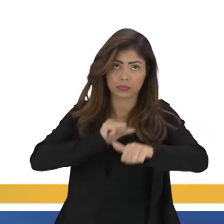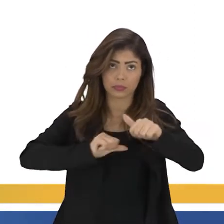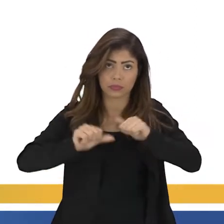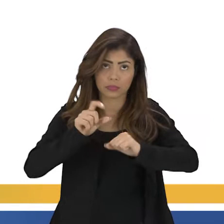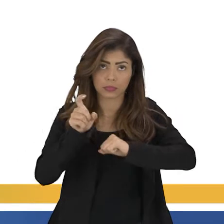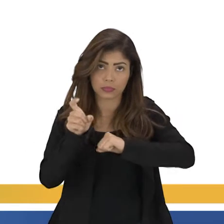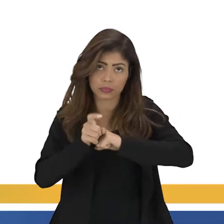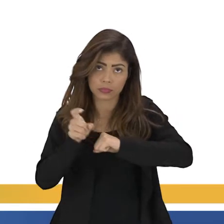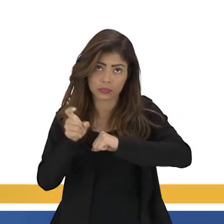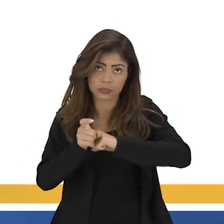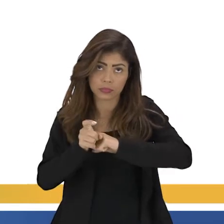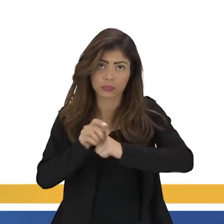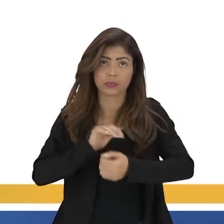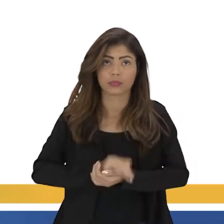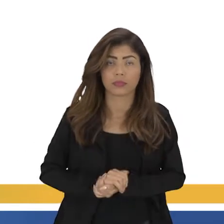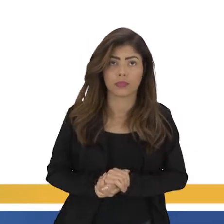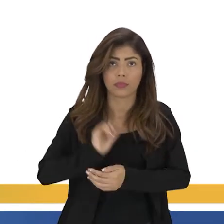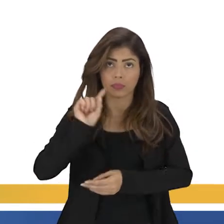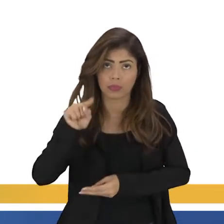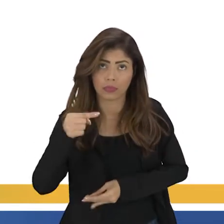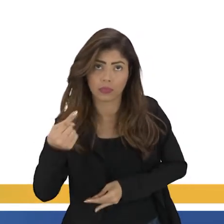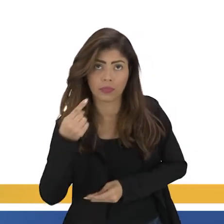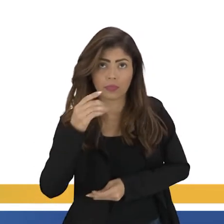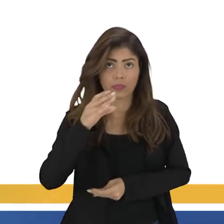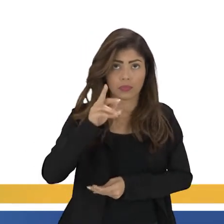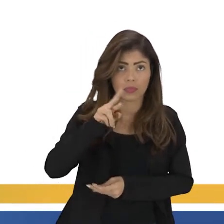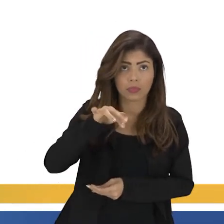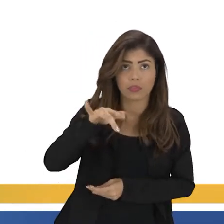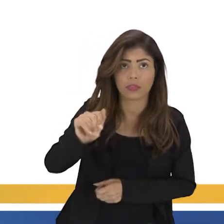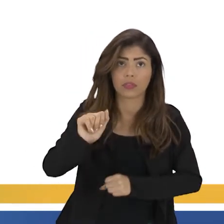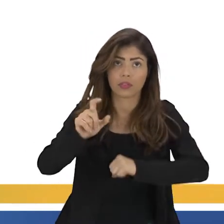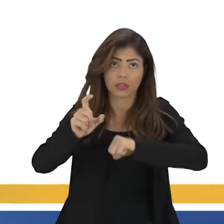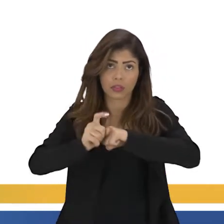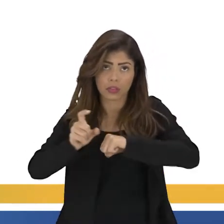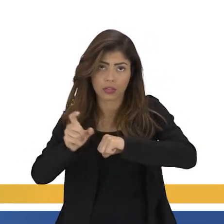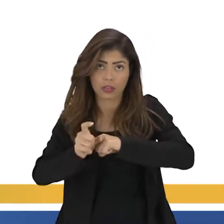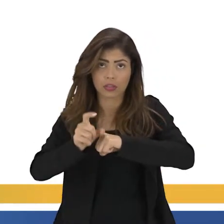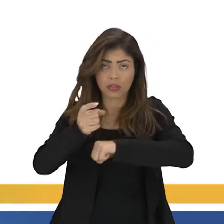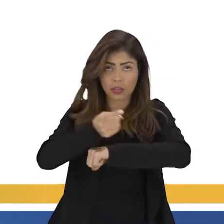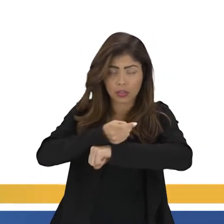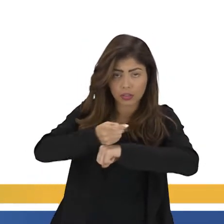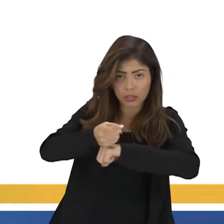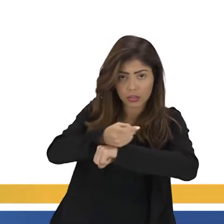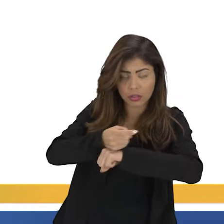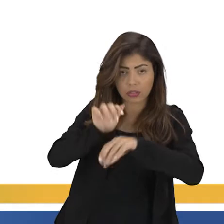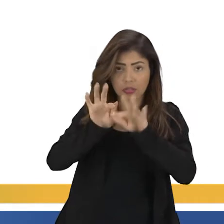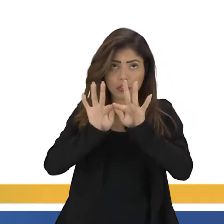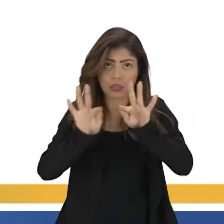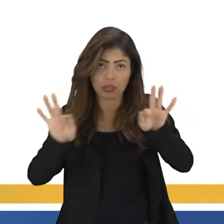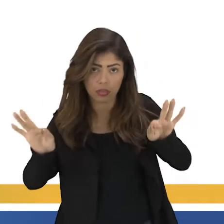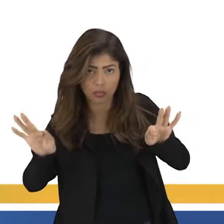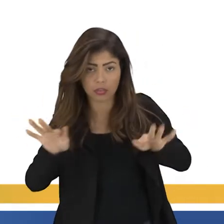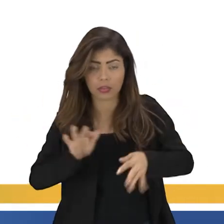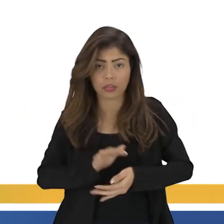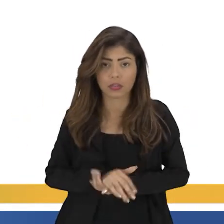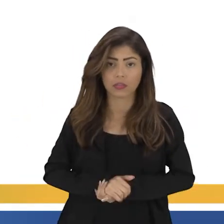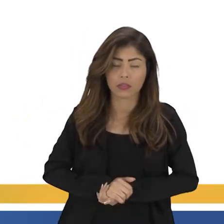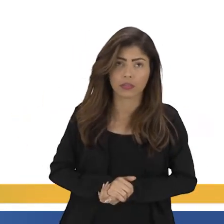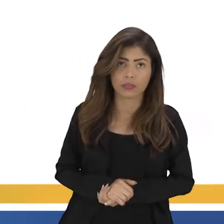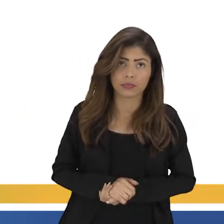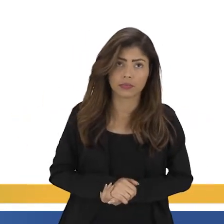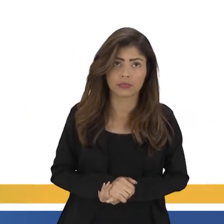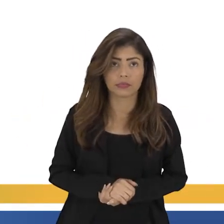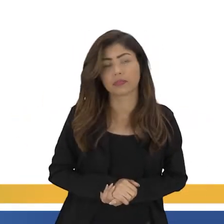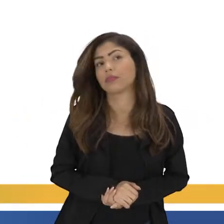modificador del sustantivo. Además, en cursiva a los otros sustantivos o adjetivos dentro de la